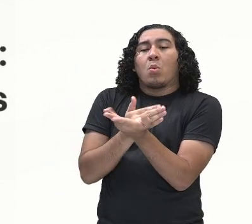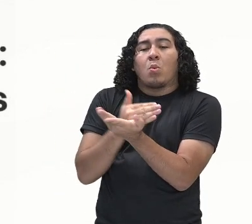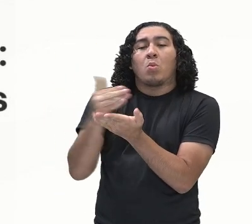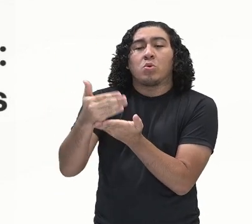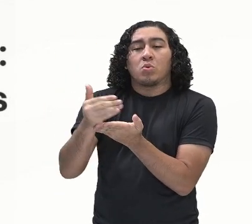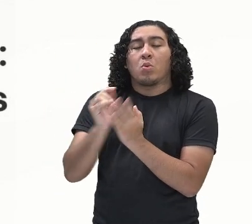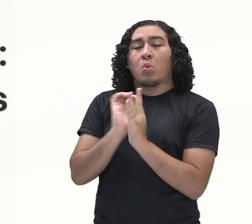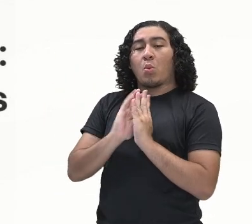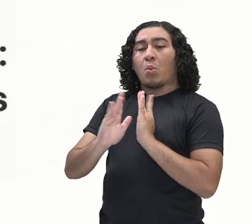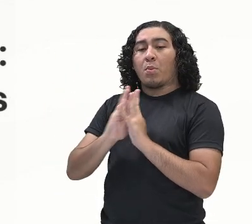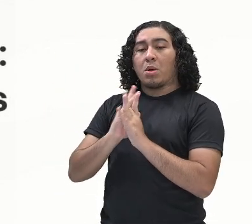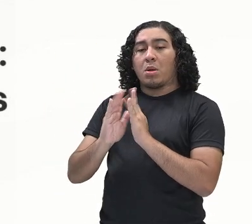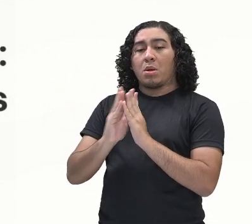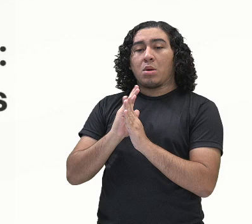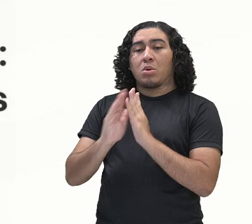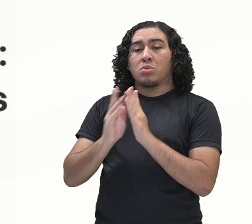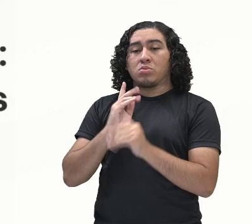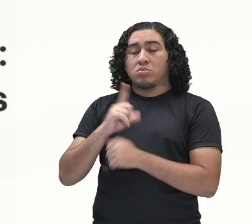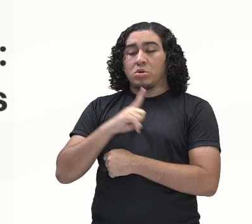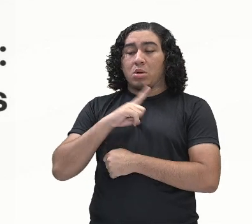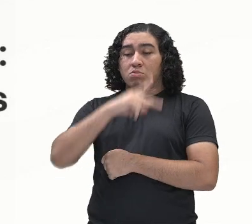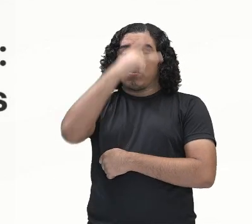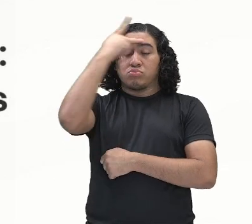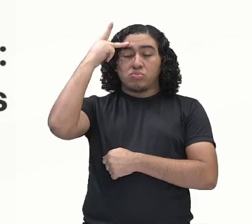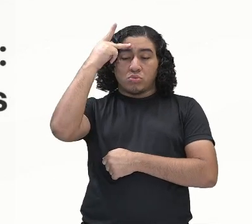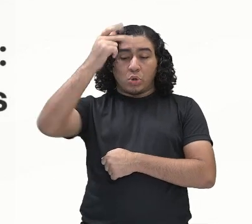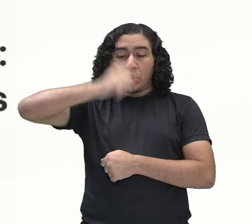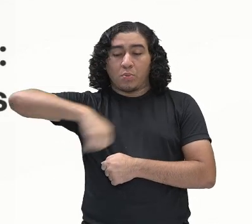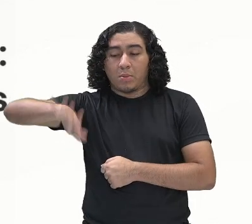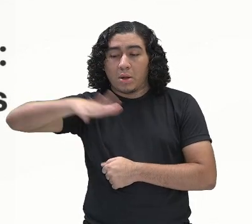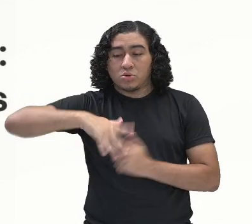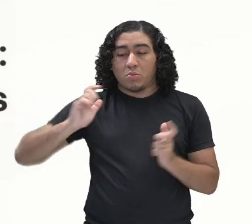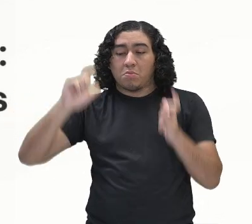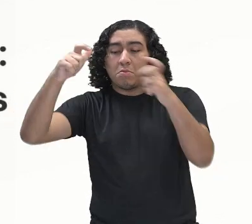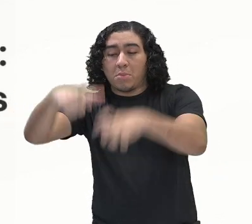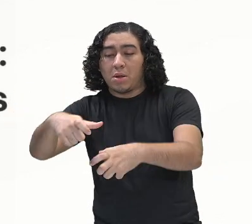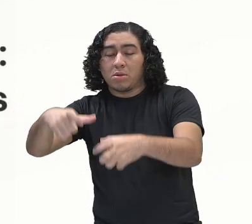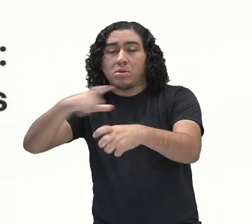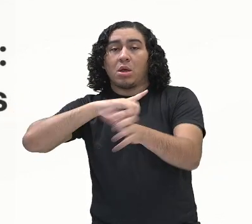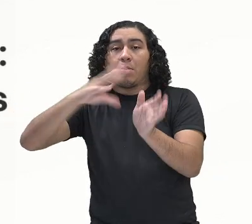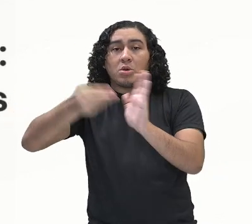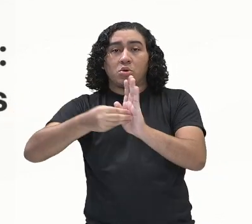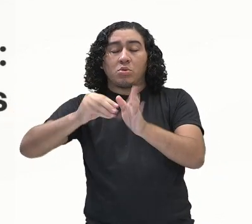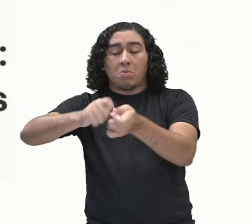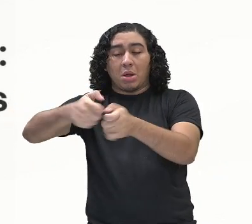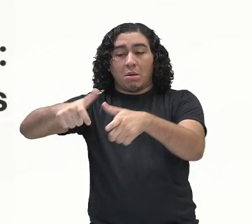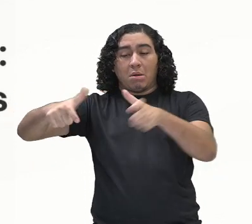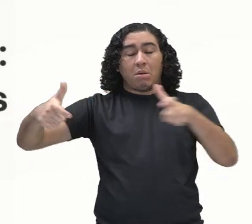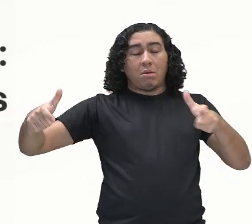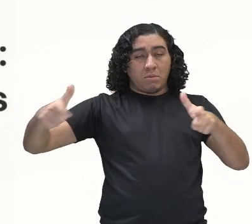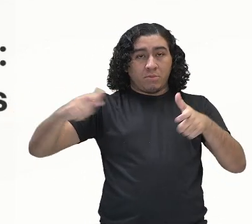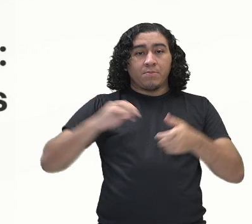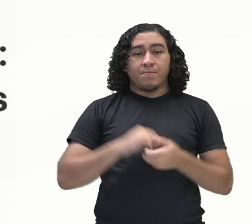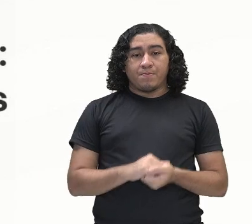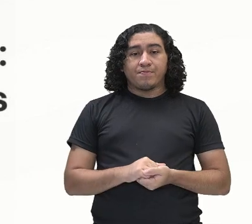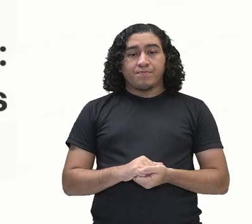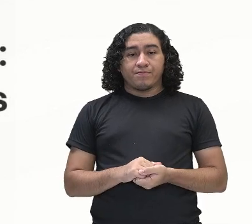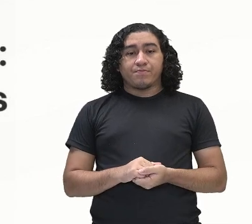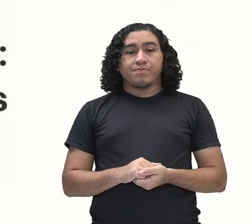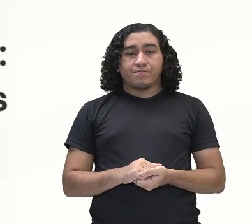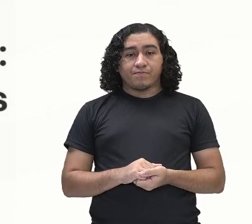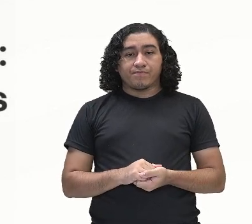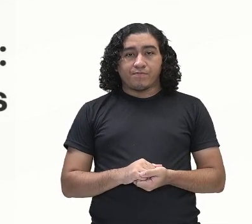gente observa aí da expansão da Amazônia, tá bom? Então, a gente tem essa